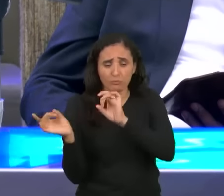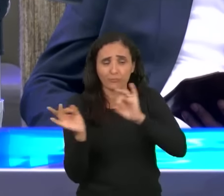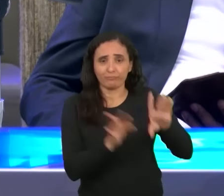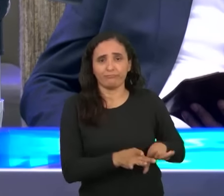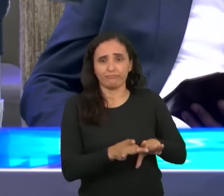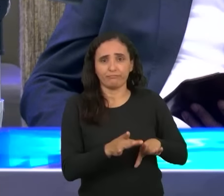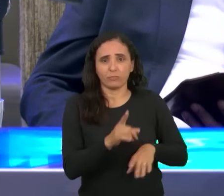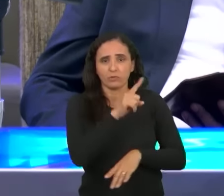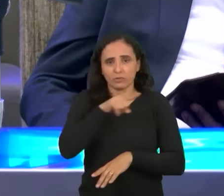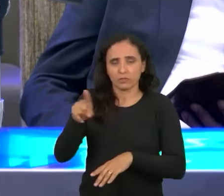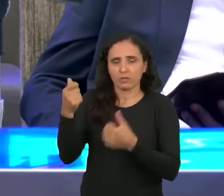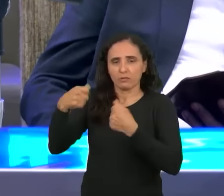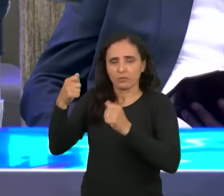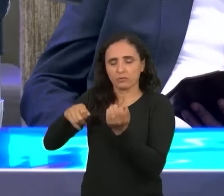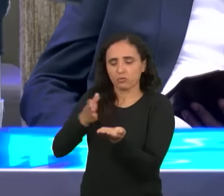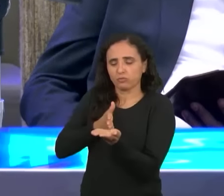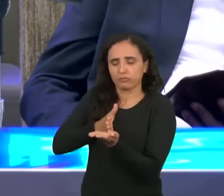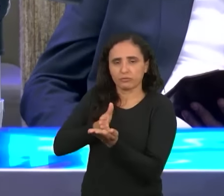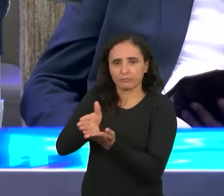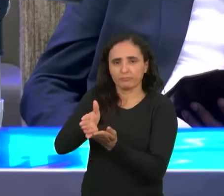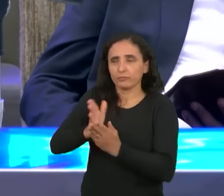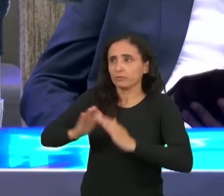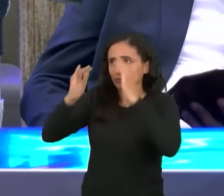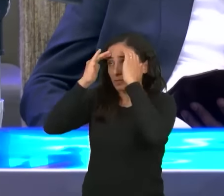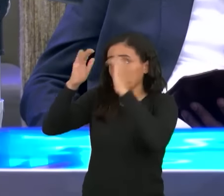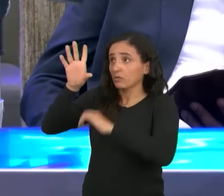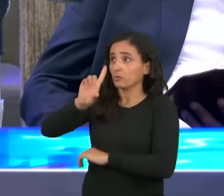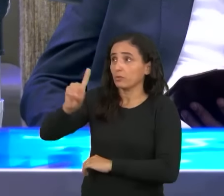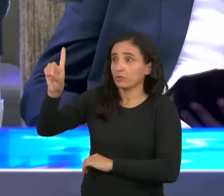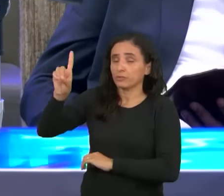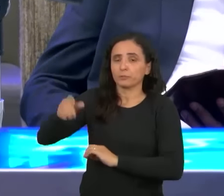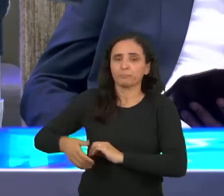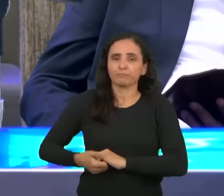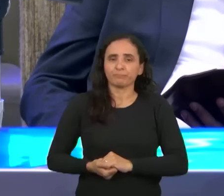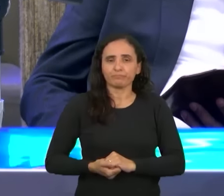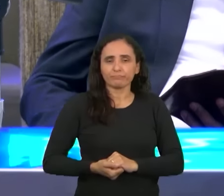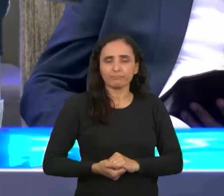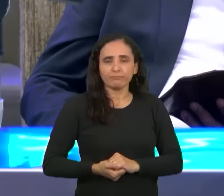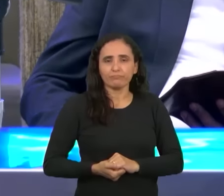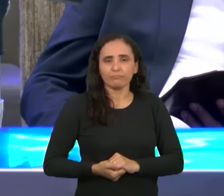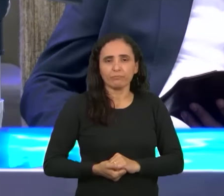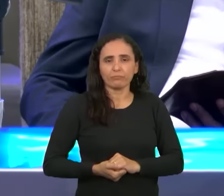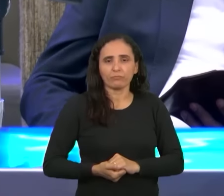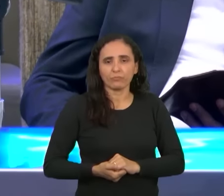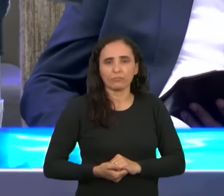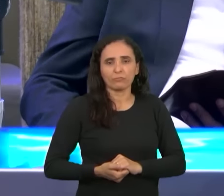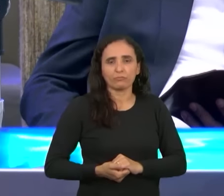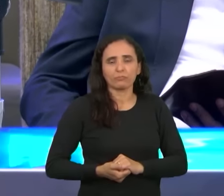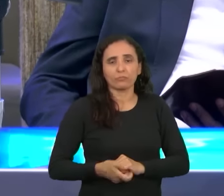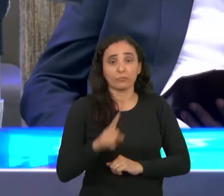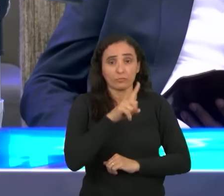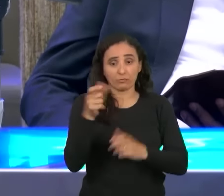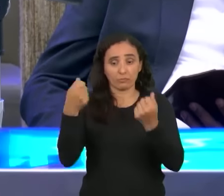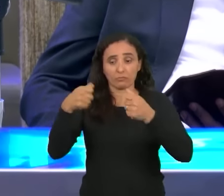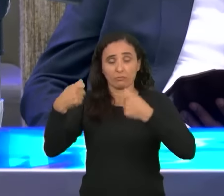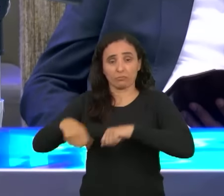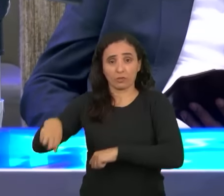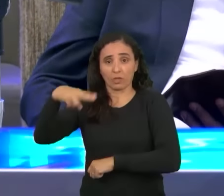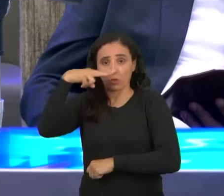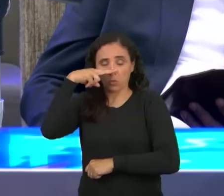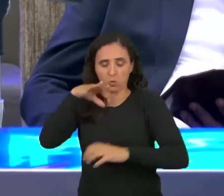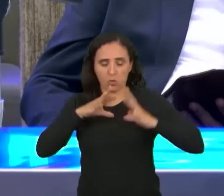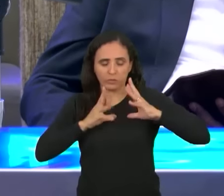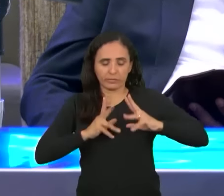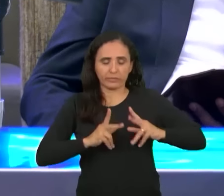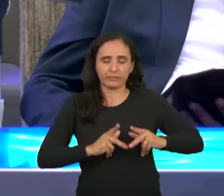mundo da potf do mundo das práticas que são desagradáveis a Deus